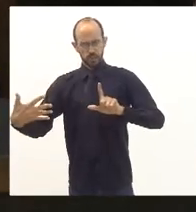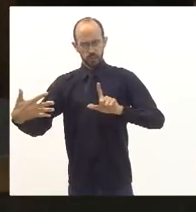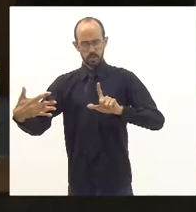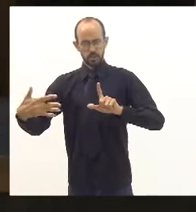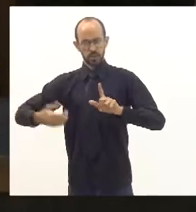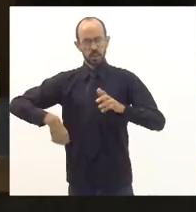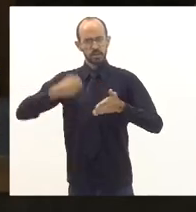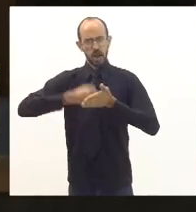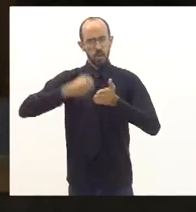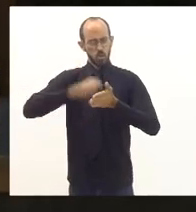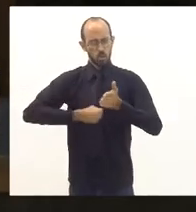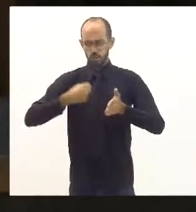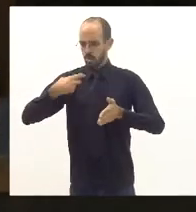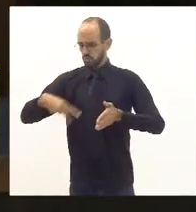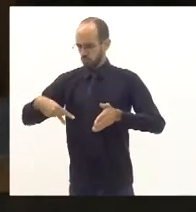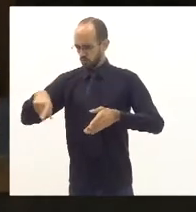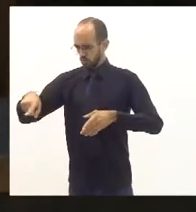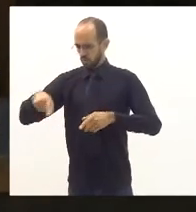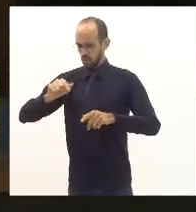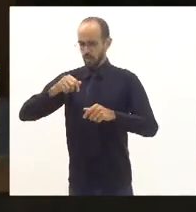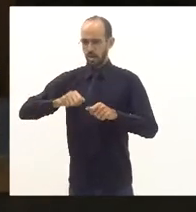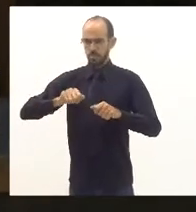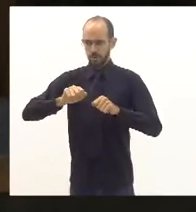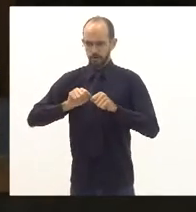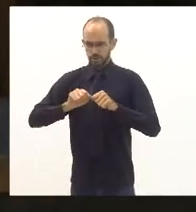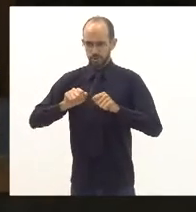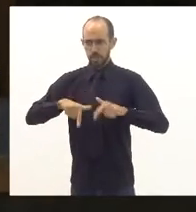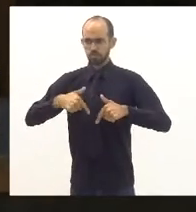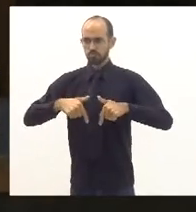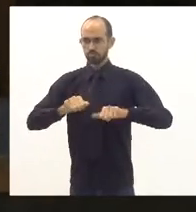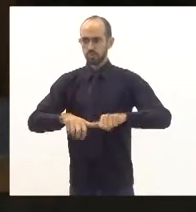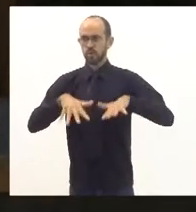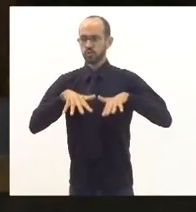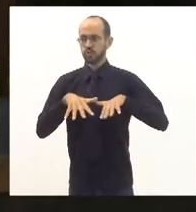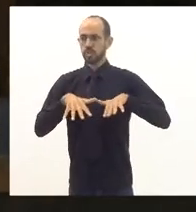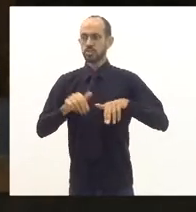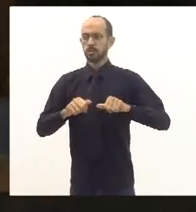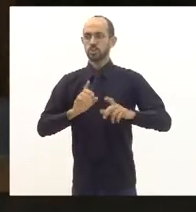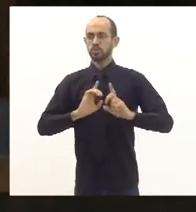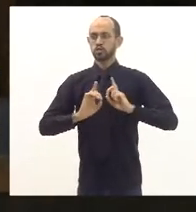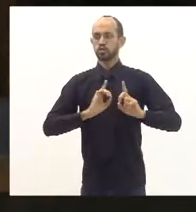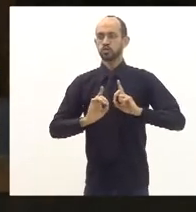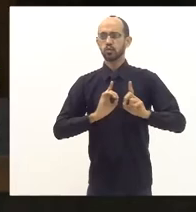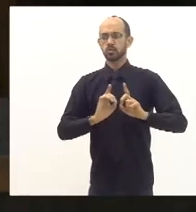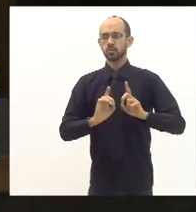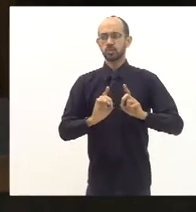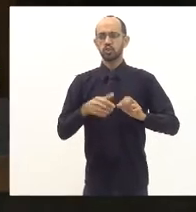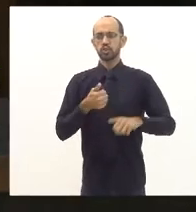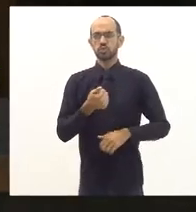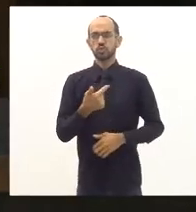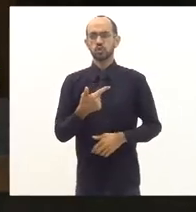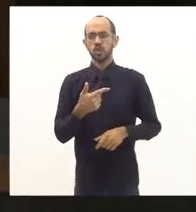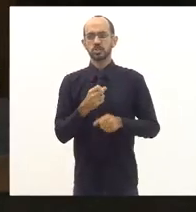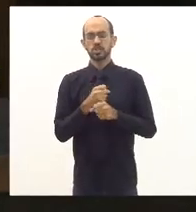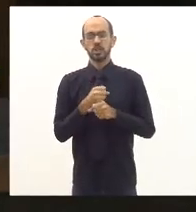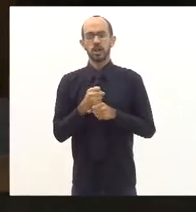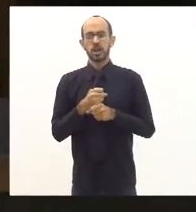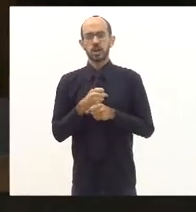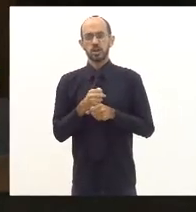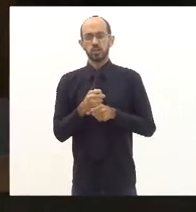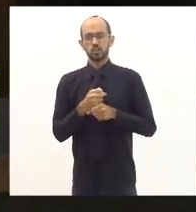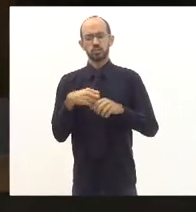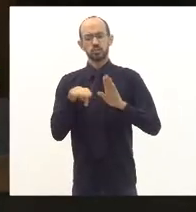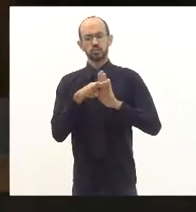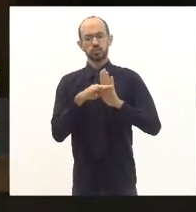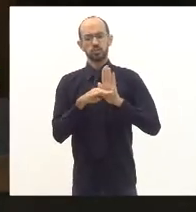luta, na realização dessa audiência para a gente discutir os 12 anos do